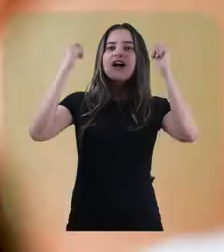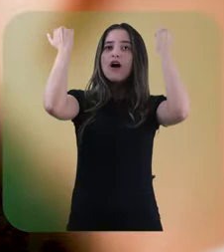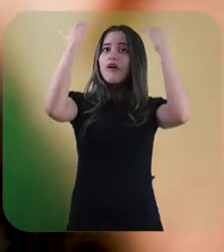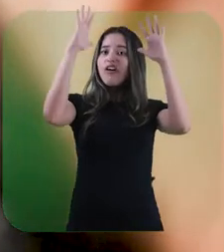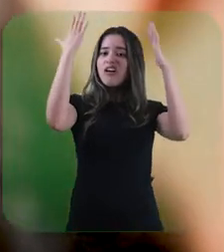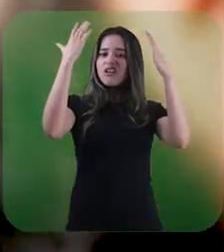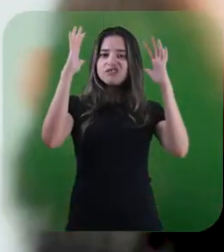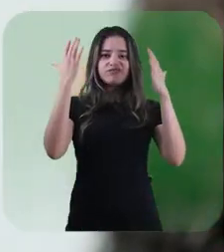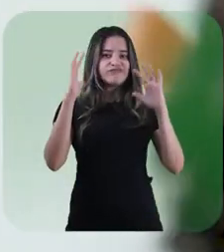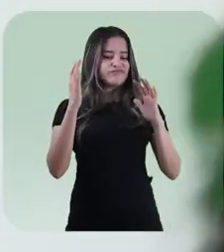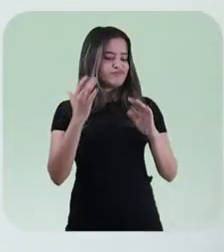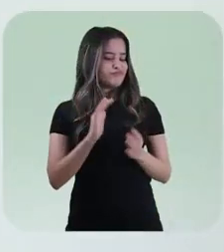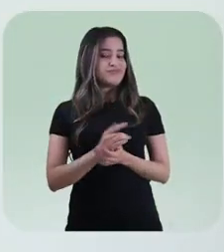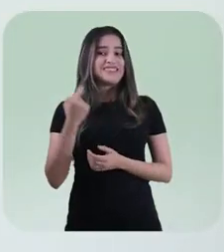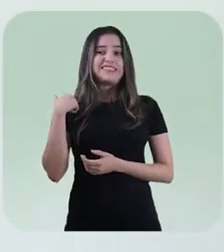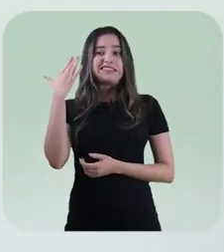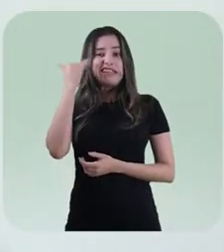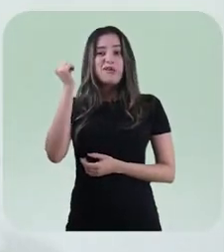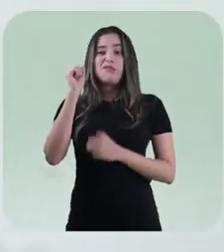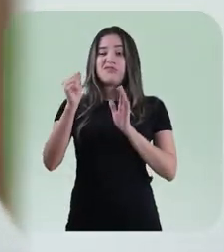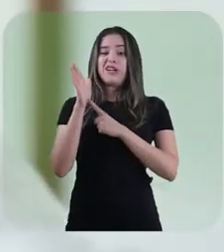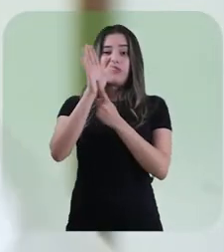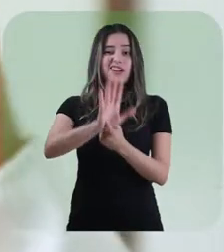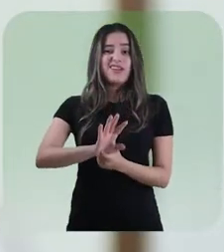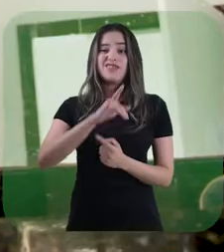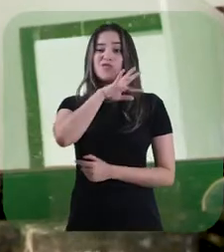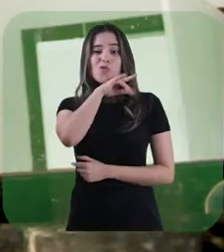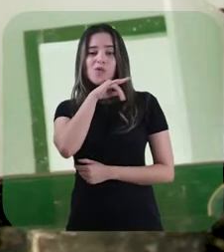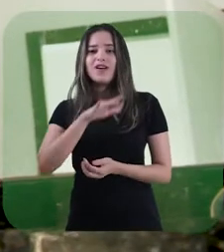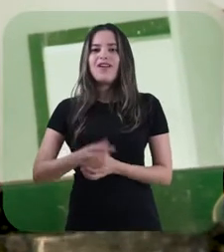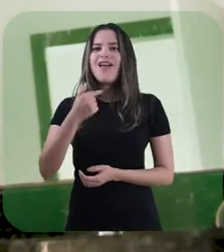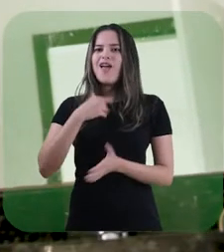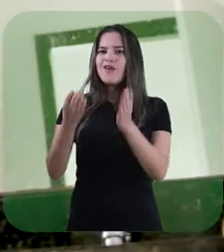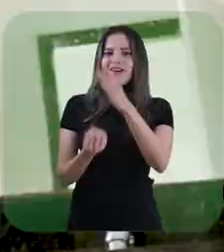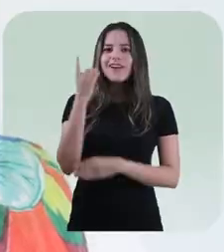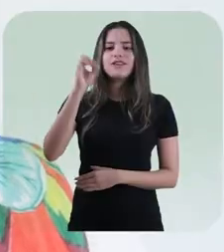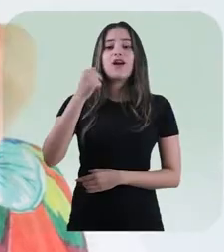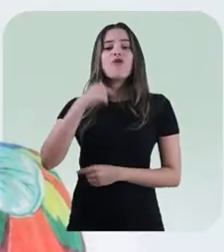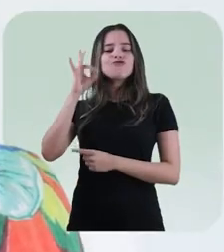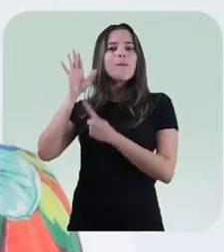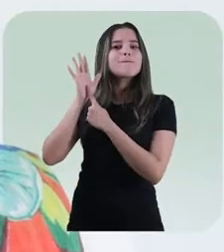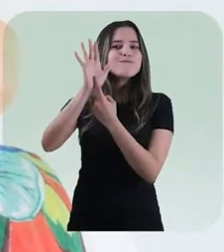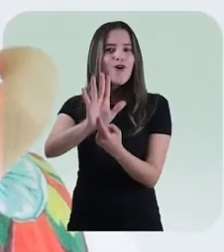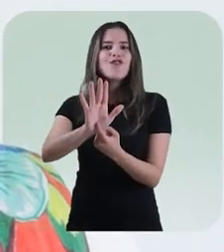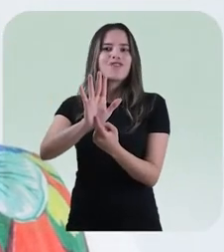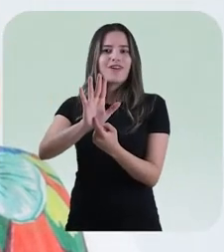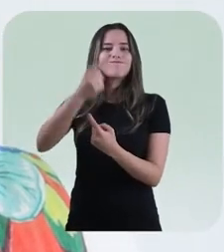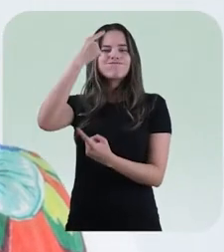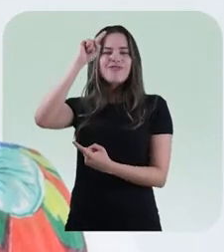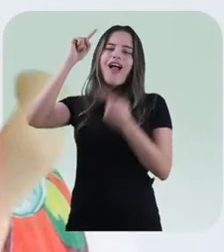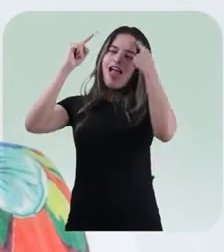nossos avós né se eles não baterem Palma então apresentação não presta eu não estou criando nada aqui eu não carregar tô não só tô mostrando